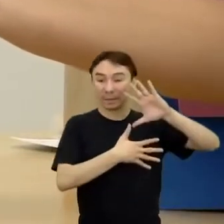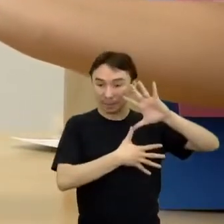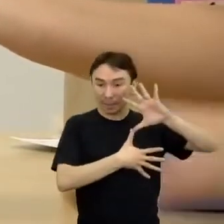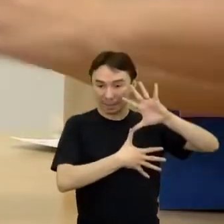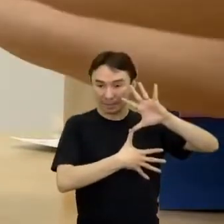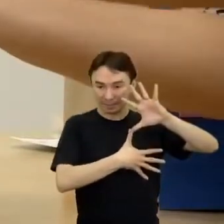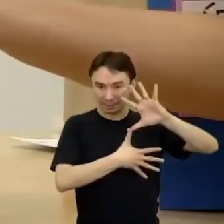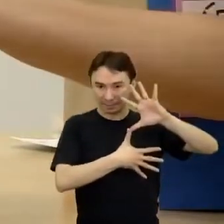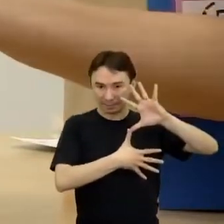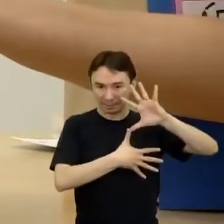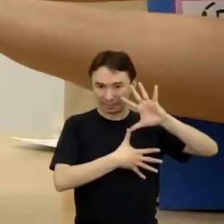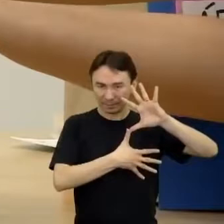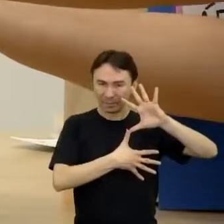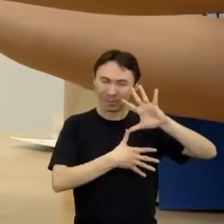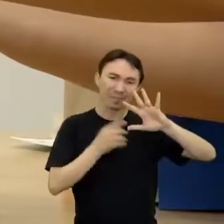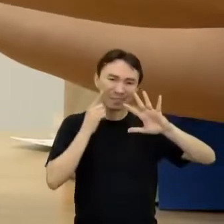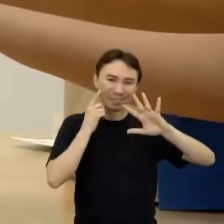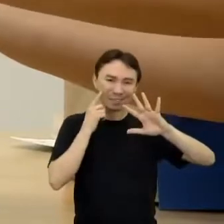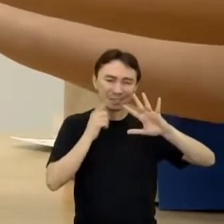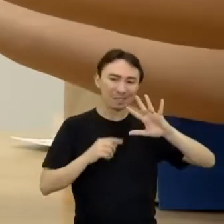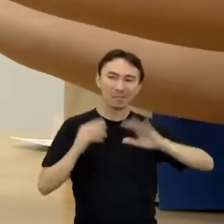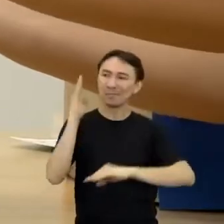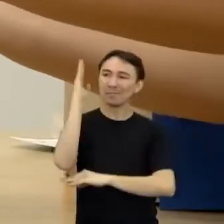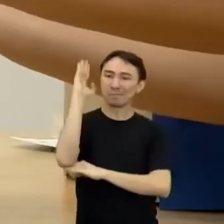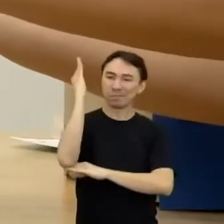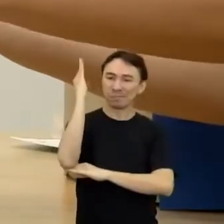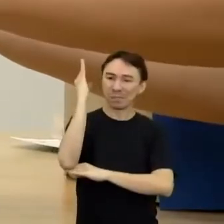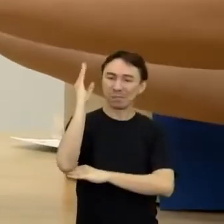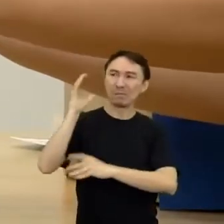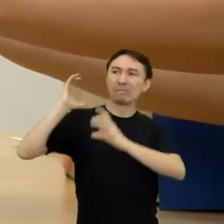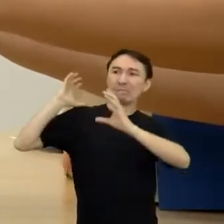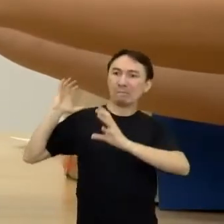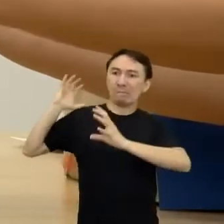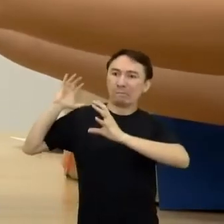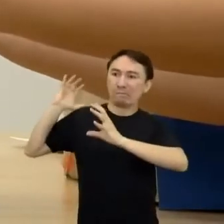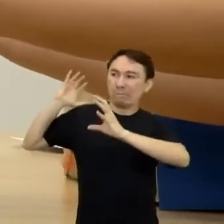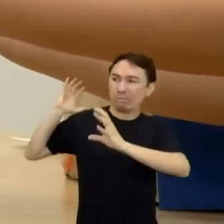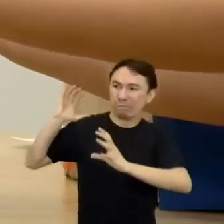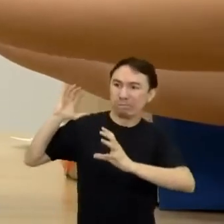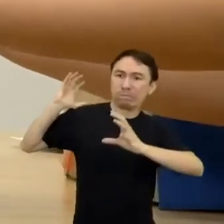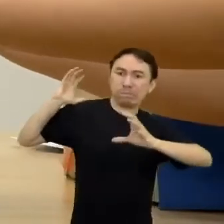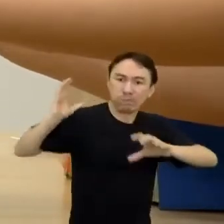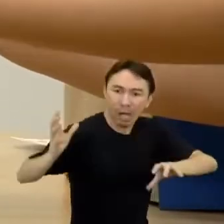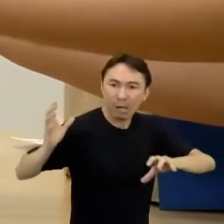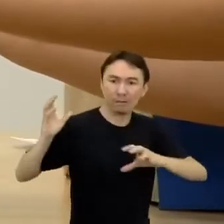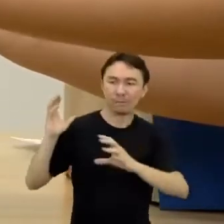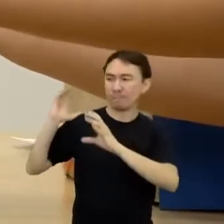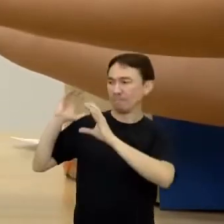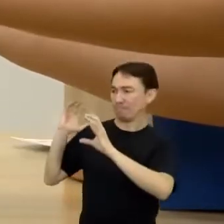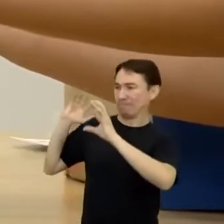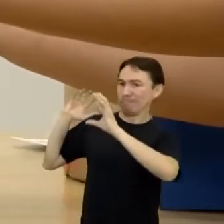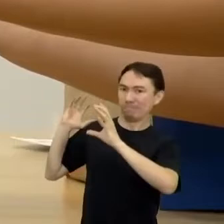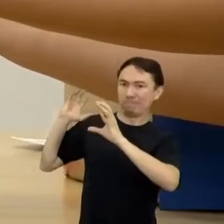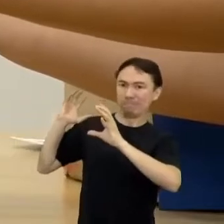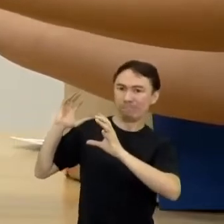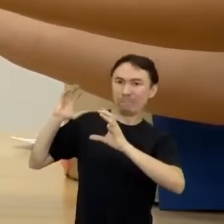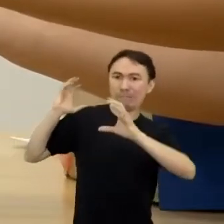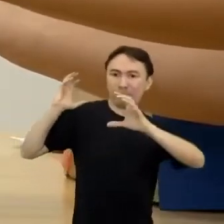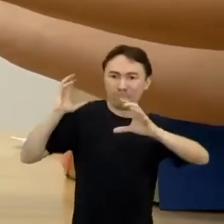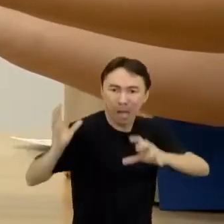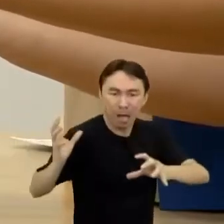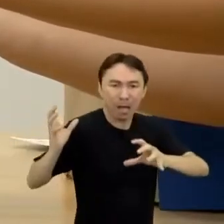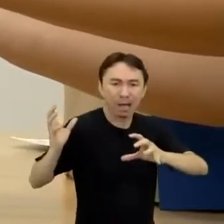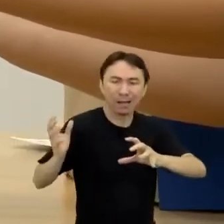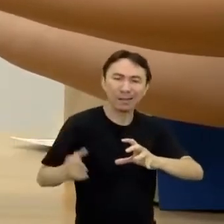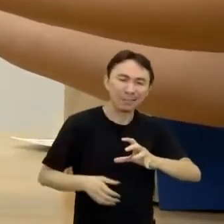que colocava o pau-brasil? Quem que colocava eles nas embarcações? Quem